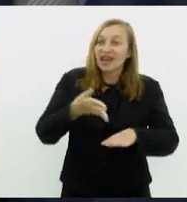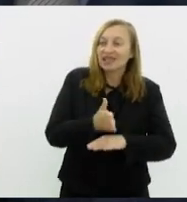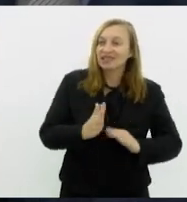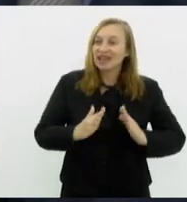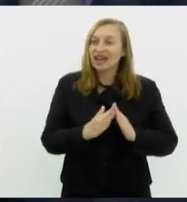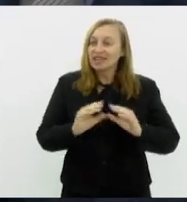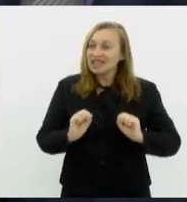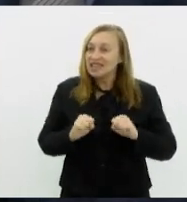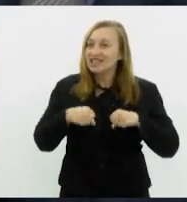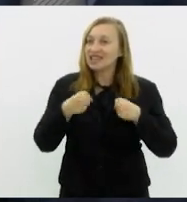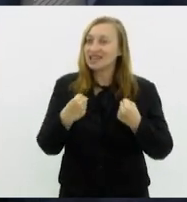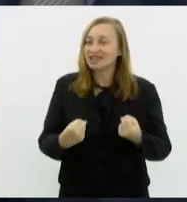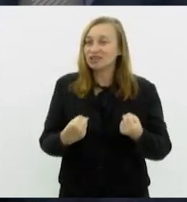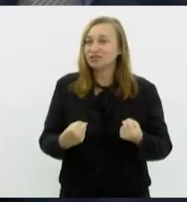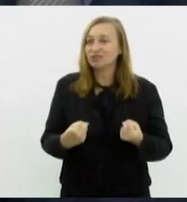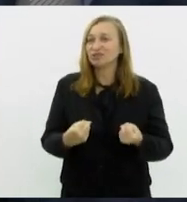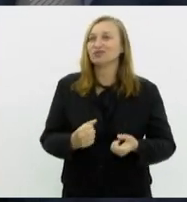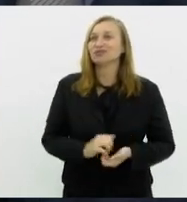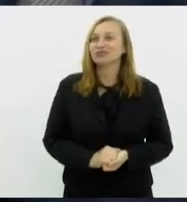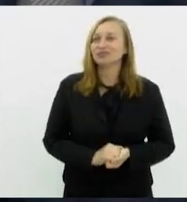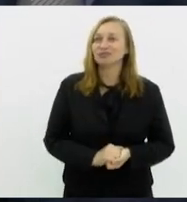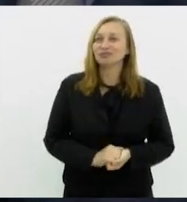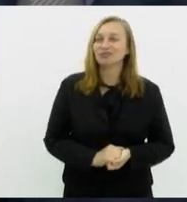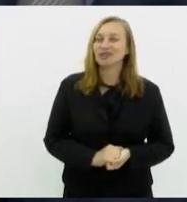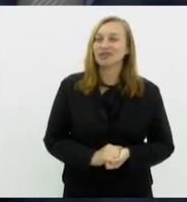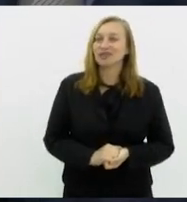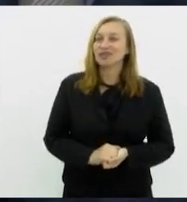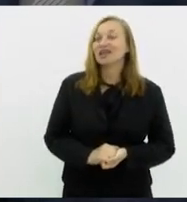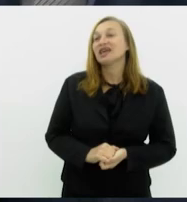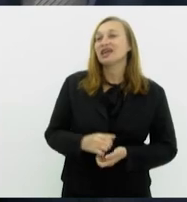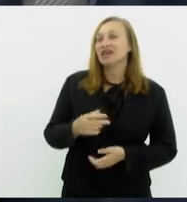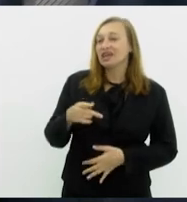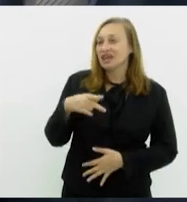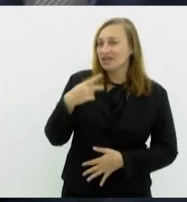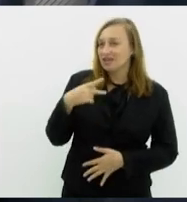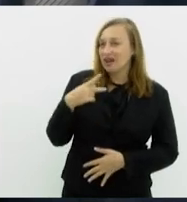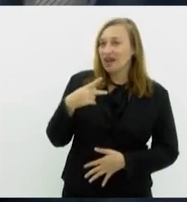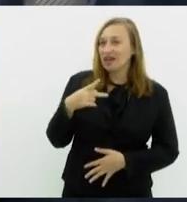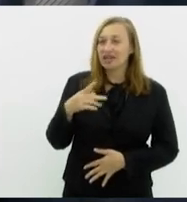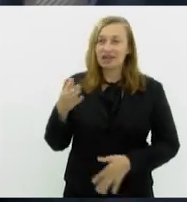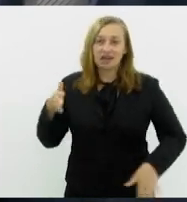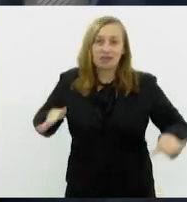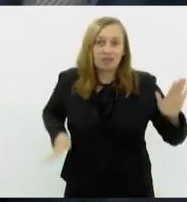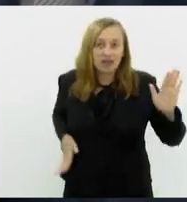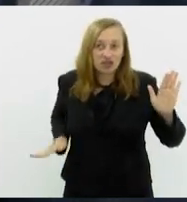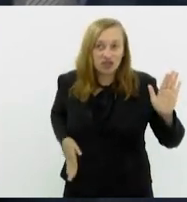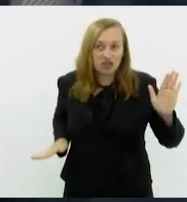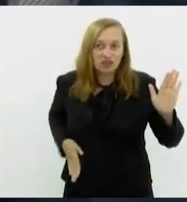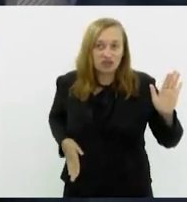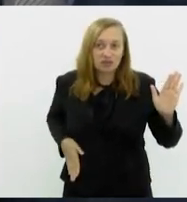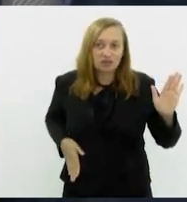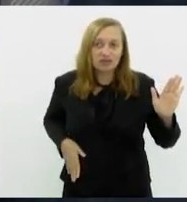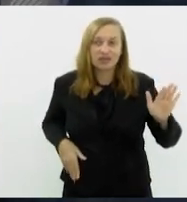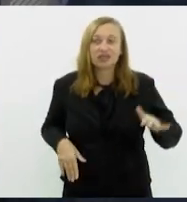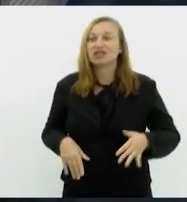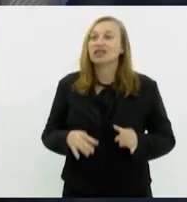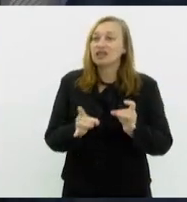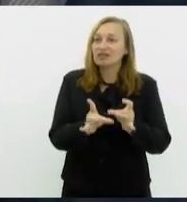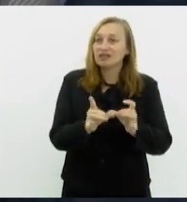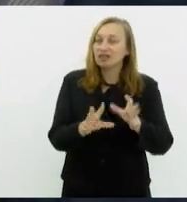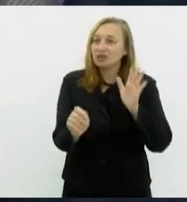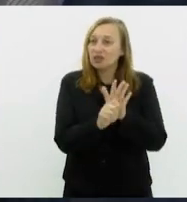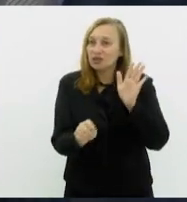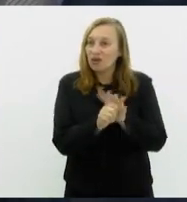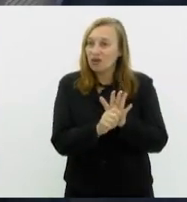defende e apelida traficante, vagabundo, de varejista de droga. Talvez não